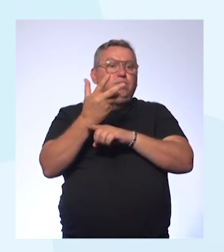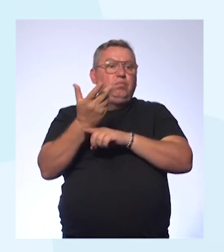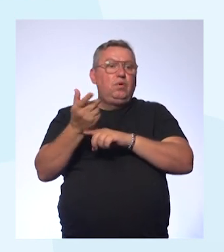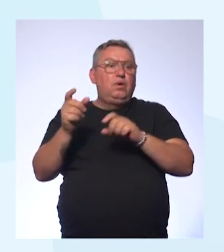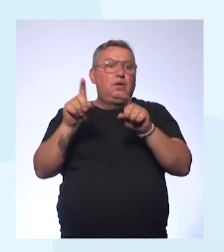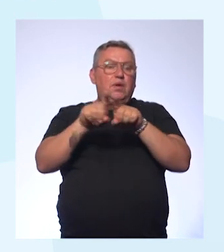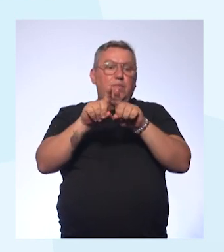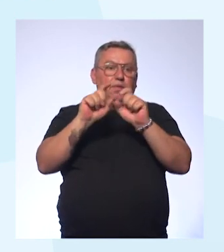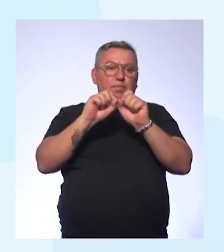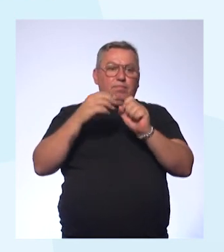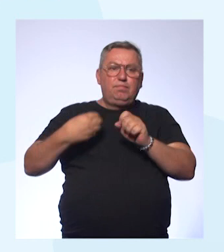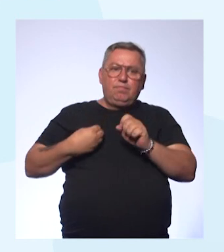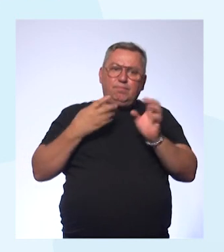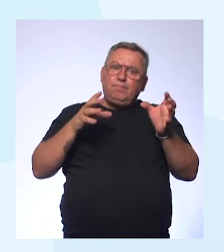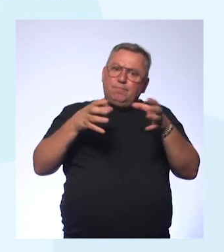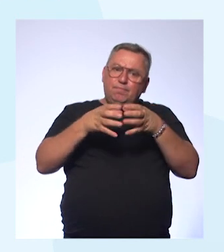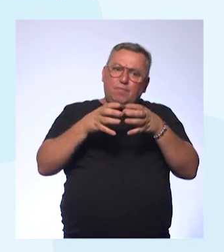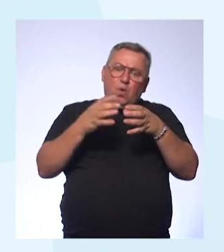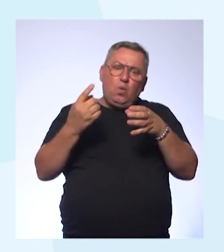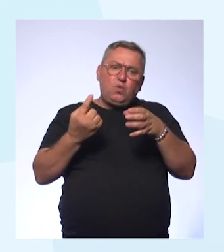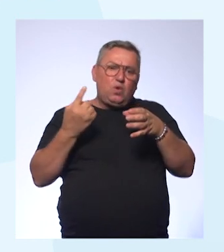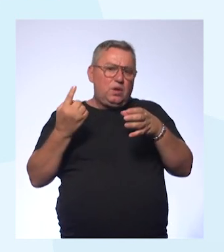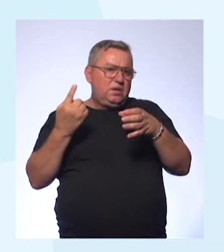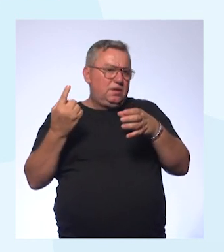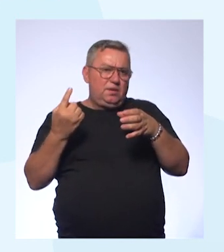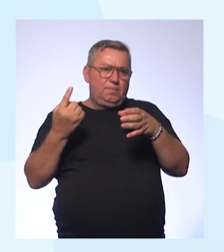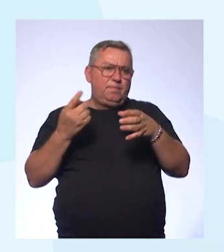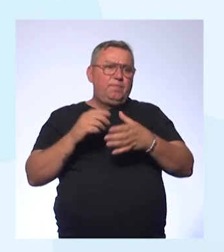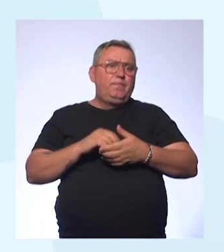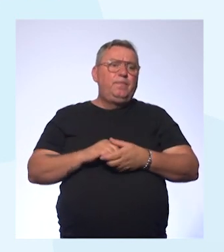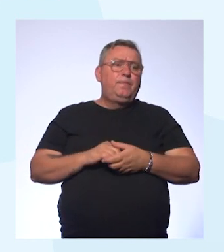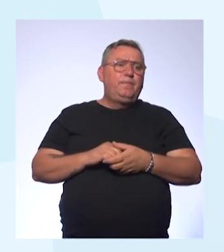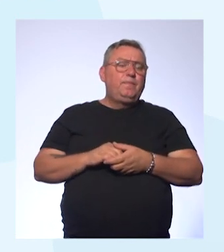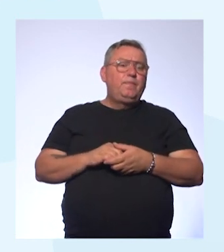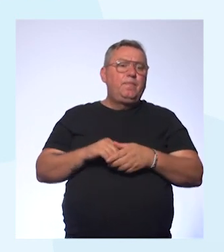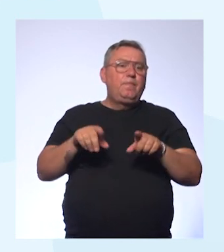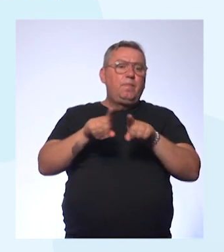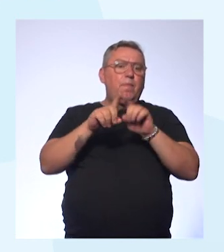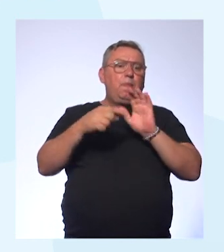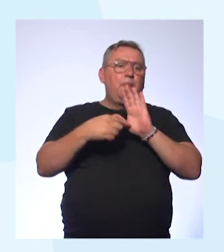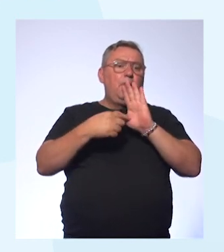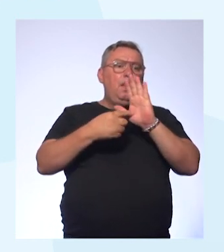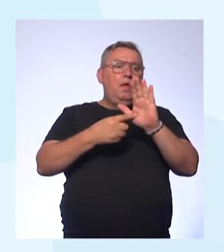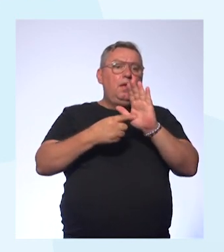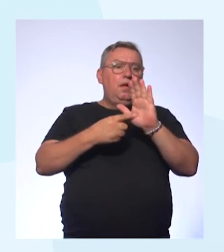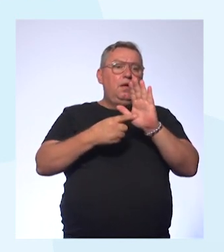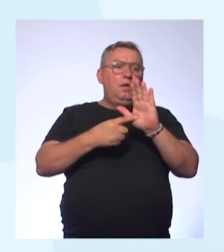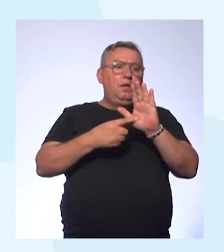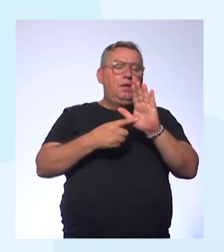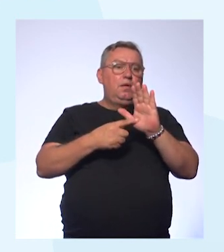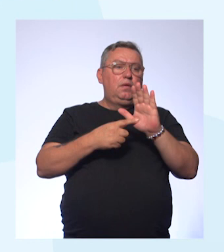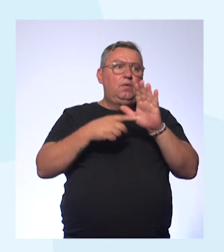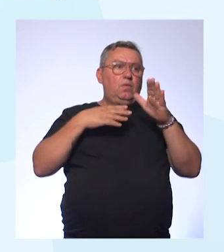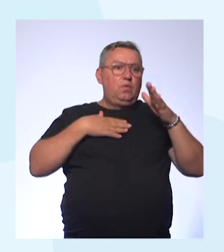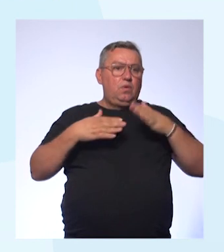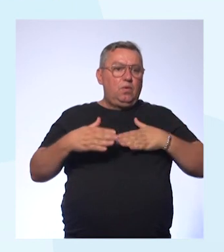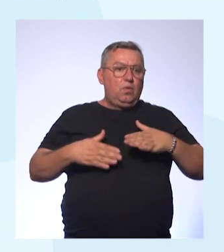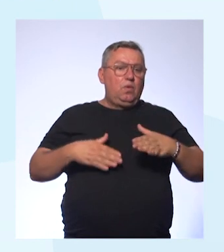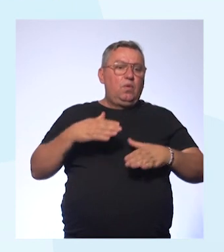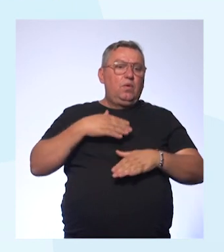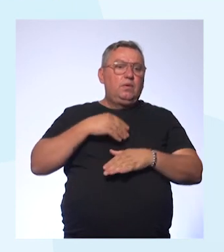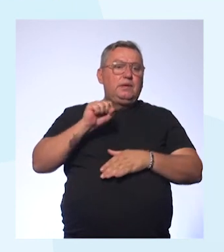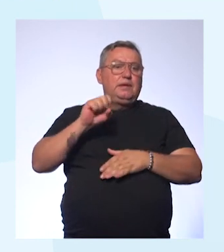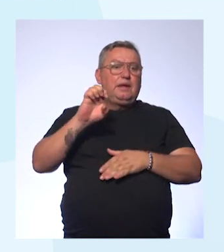formar colônia, mesmo esquema aí das esponjas, né? Eles vão apresentar, né, um grupo que